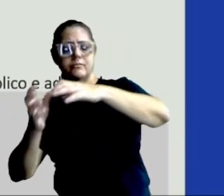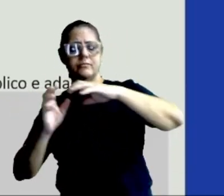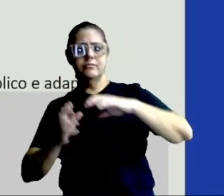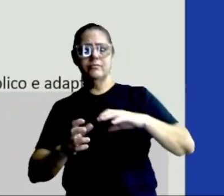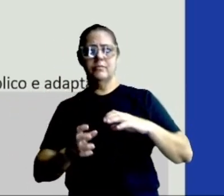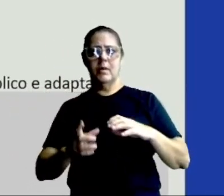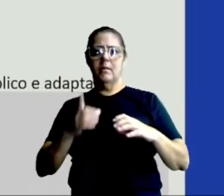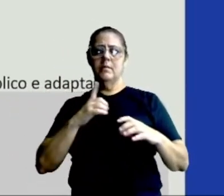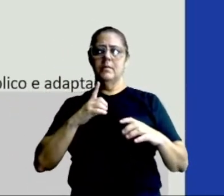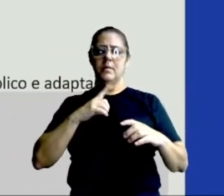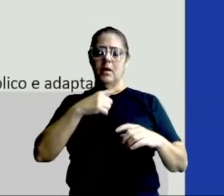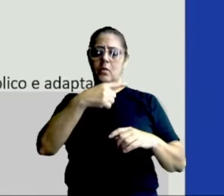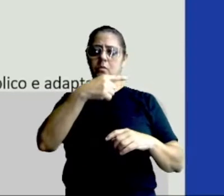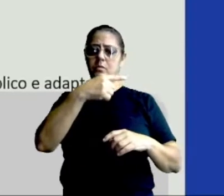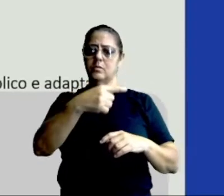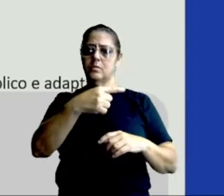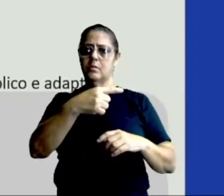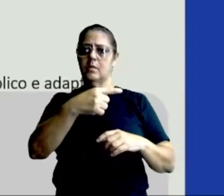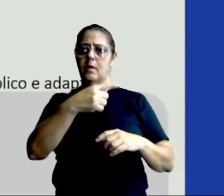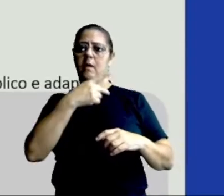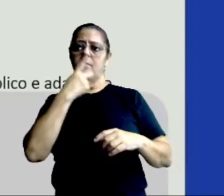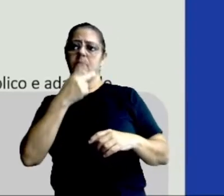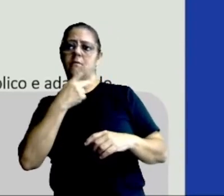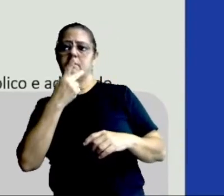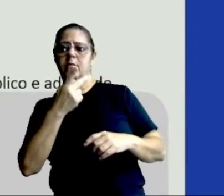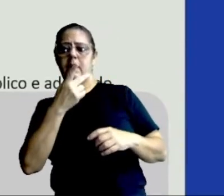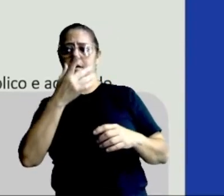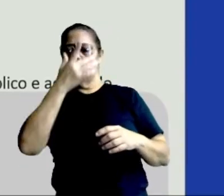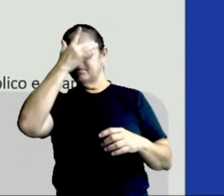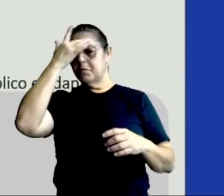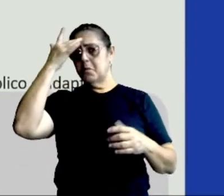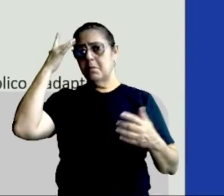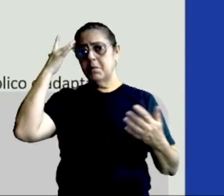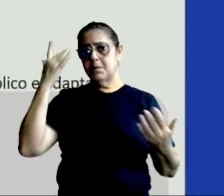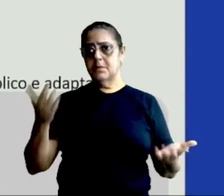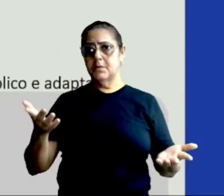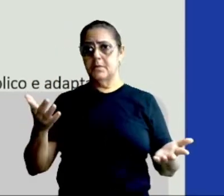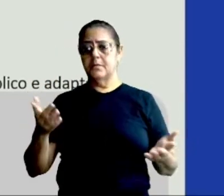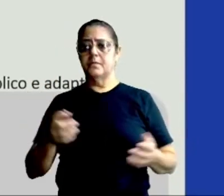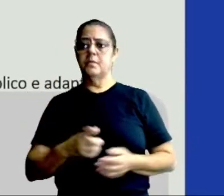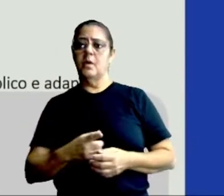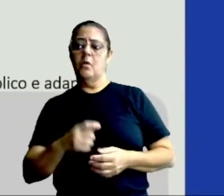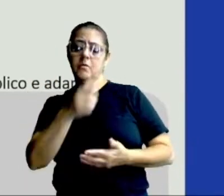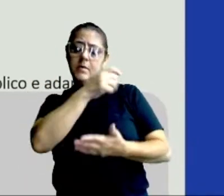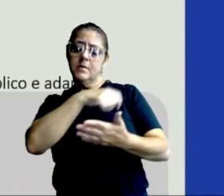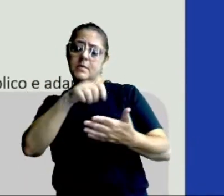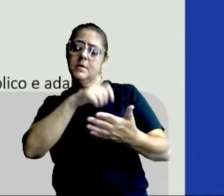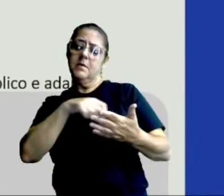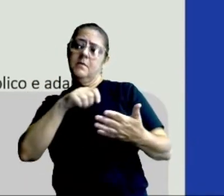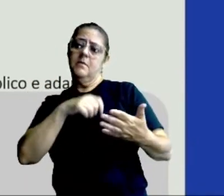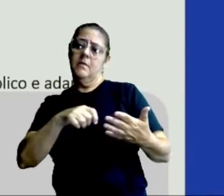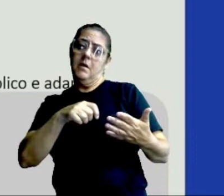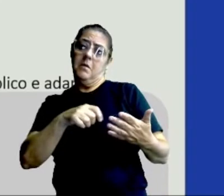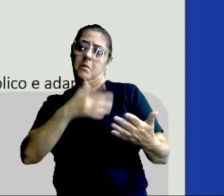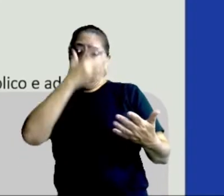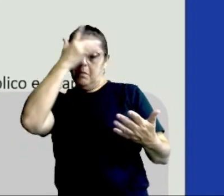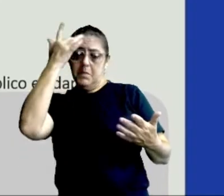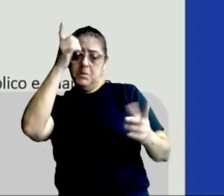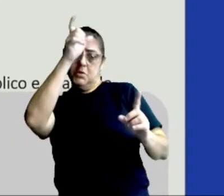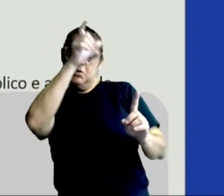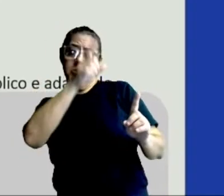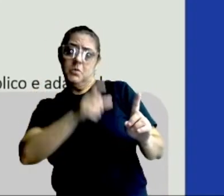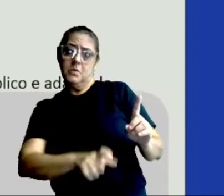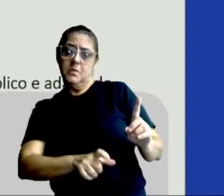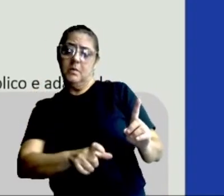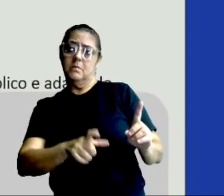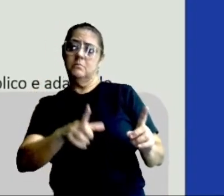travessão iniciando que é a sala de alguém toda vez que a gente vai falar ou vai escrever na verdade é a fala de um personagem